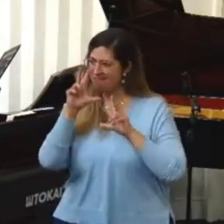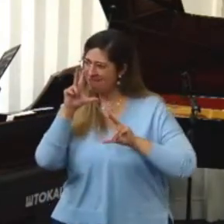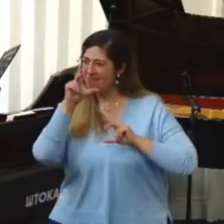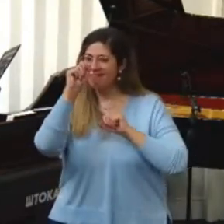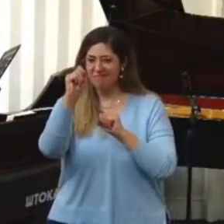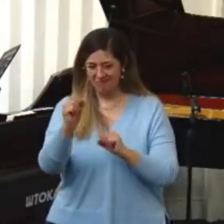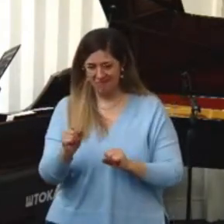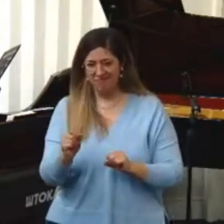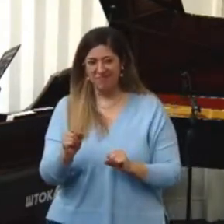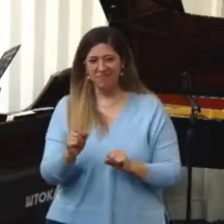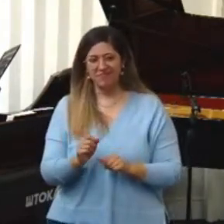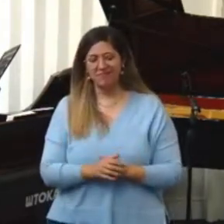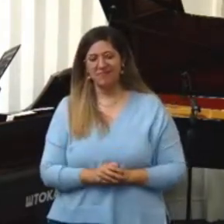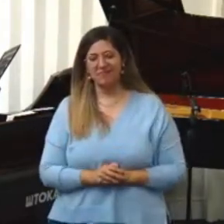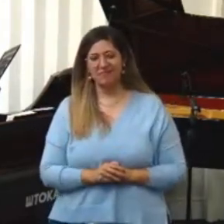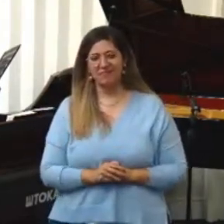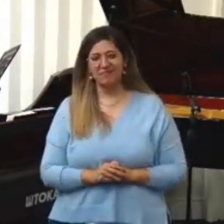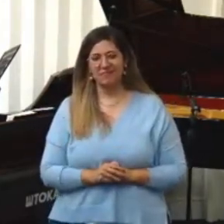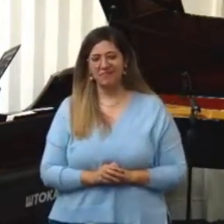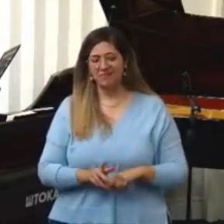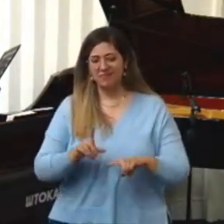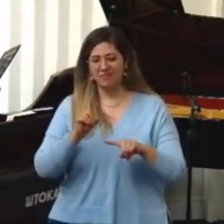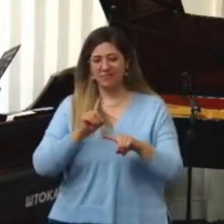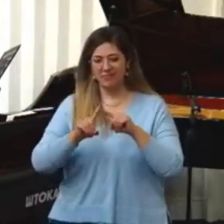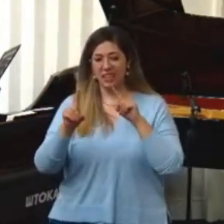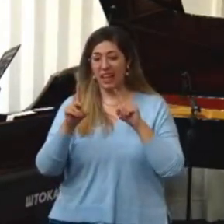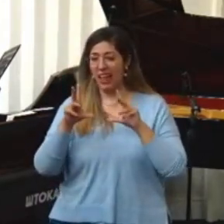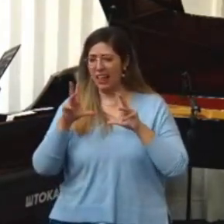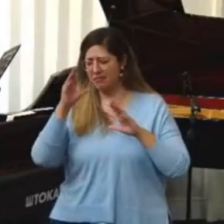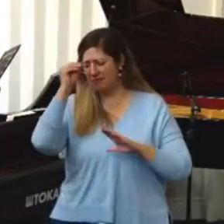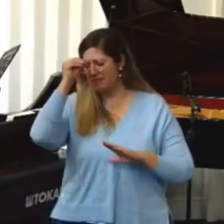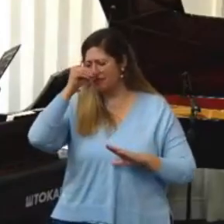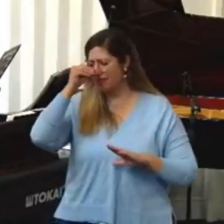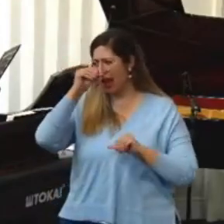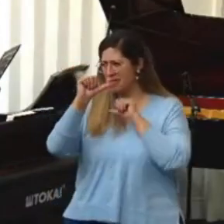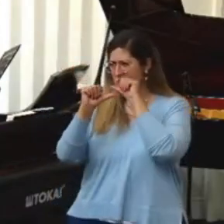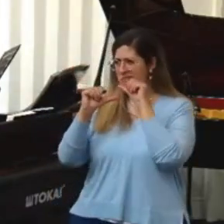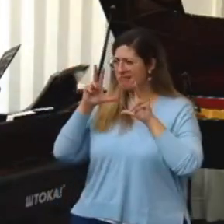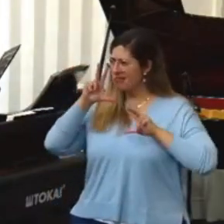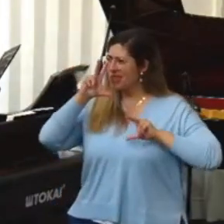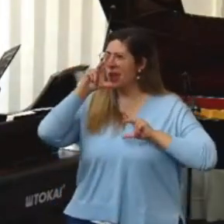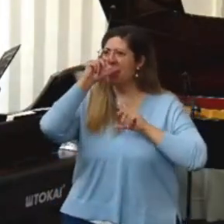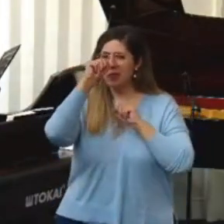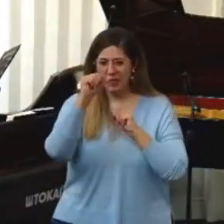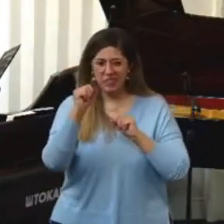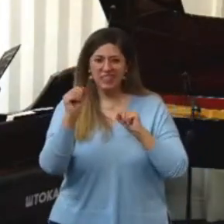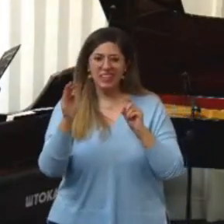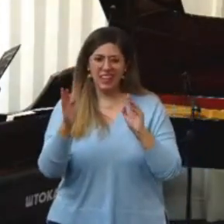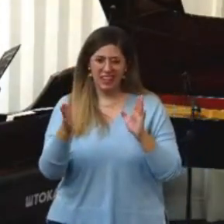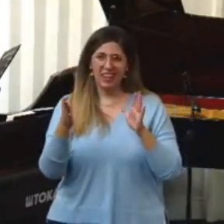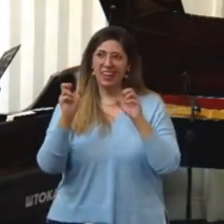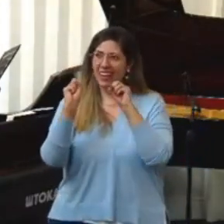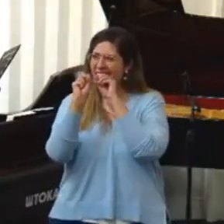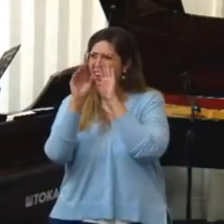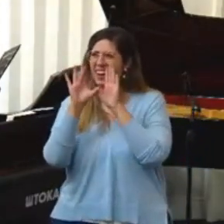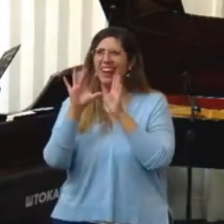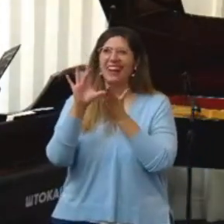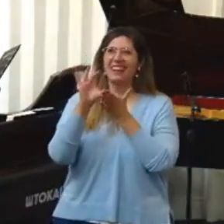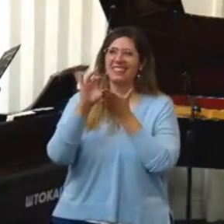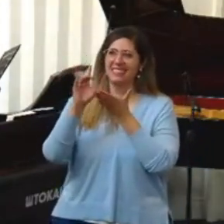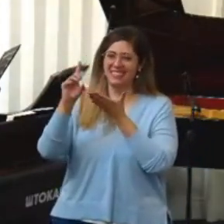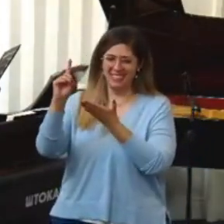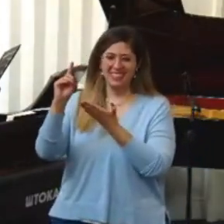tirou força. Na sua fraqueza foi encontrado pela glória de Deus.